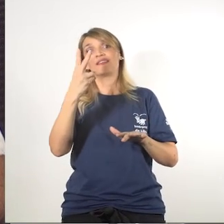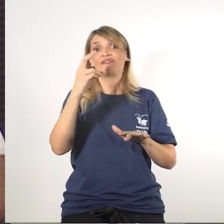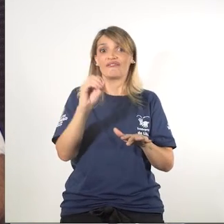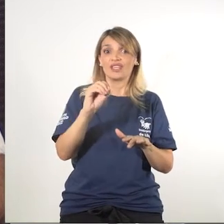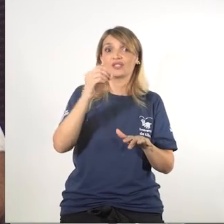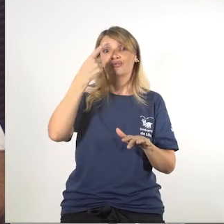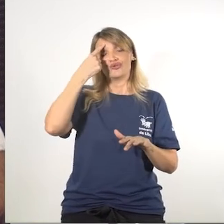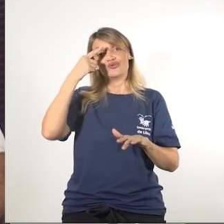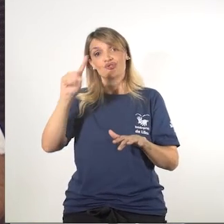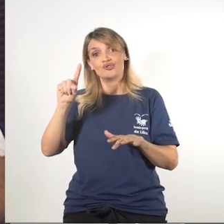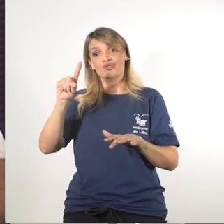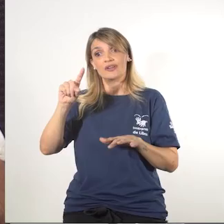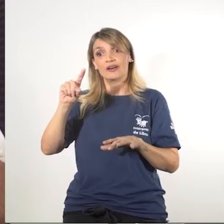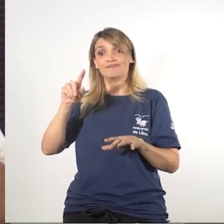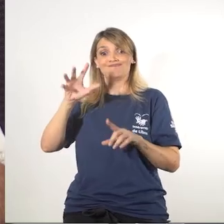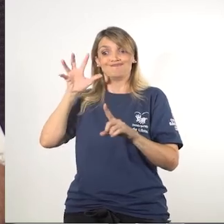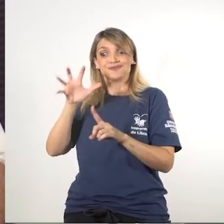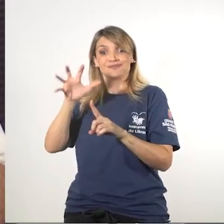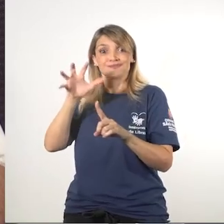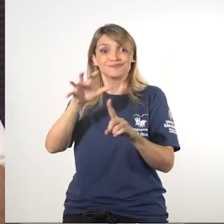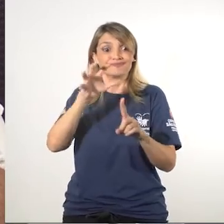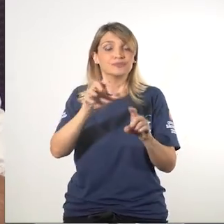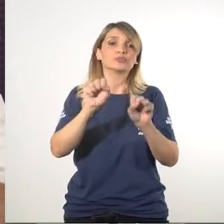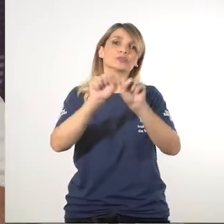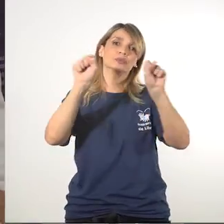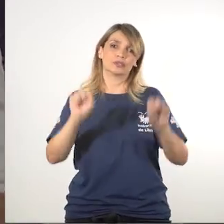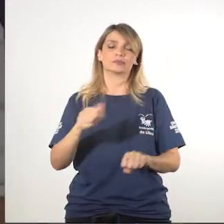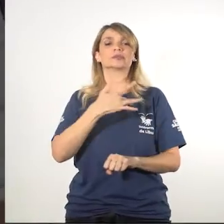pressão no sistema de saúde aqui no nosso município.